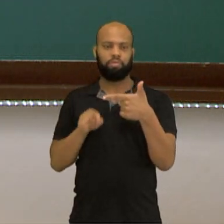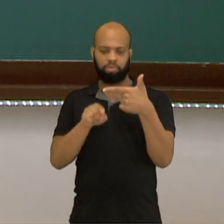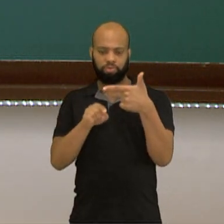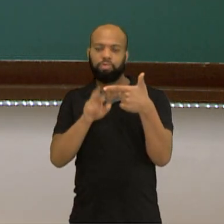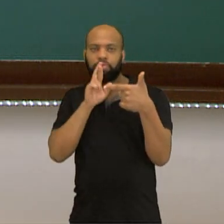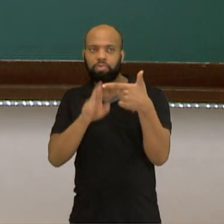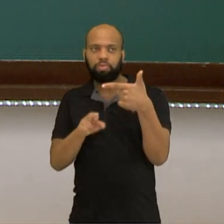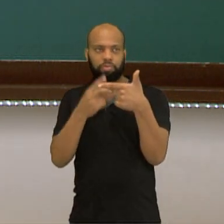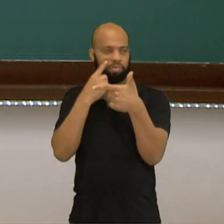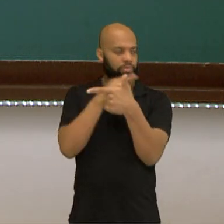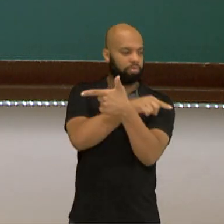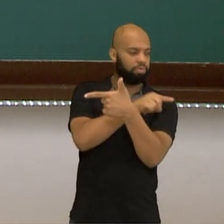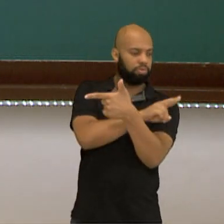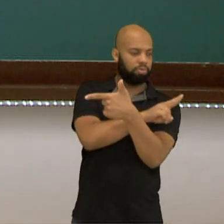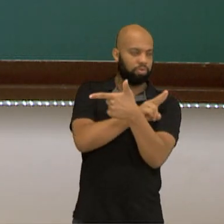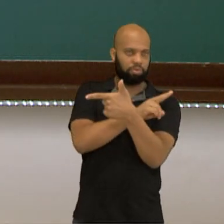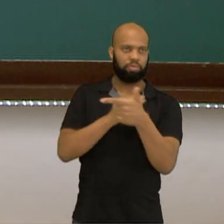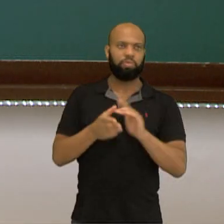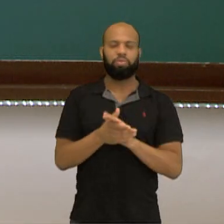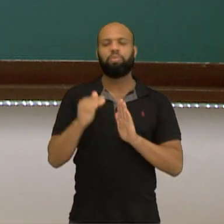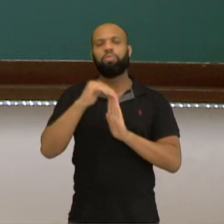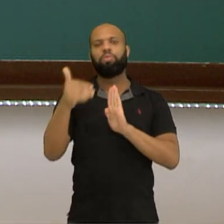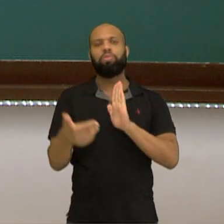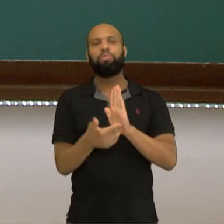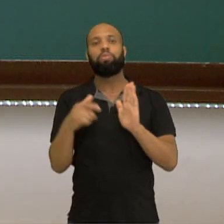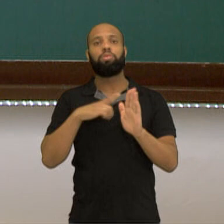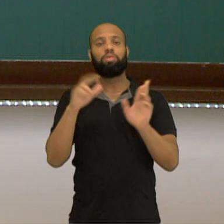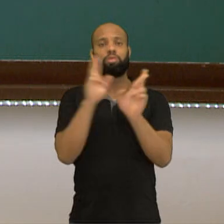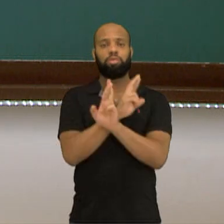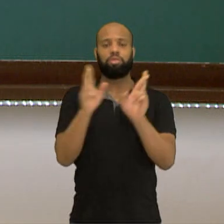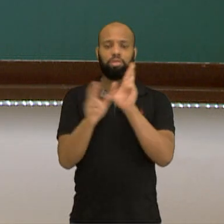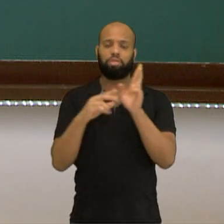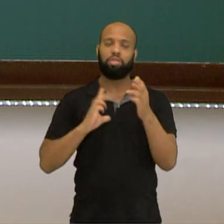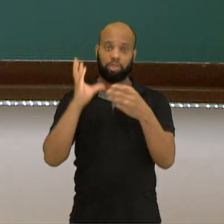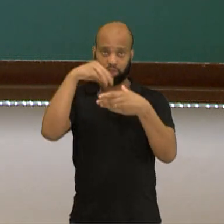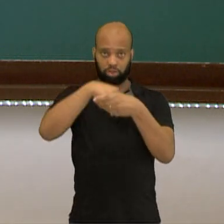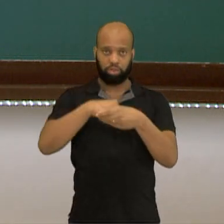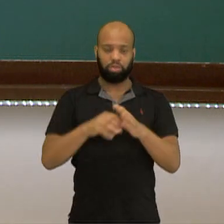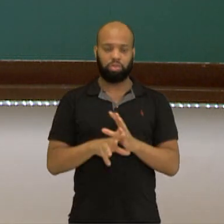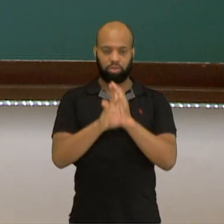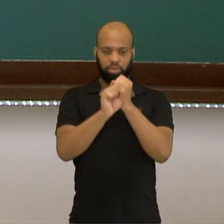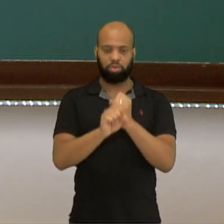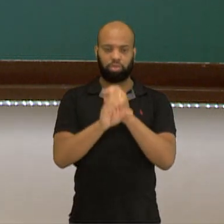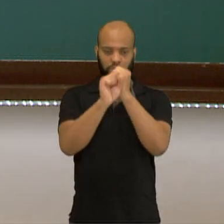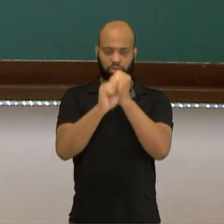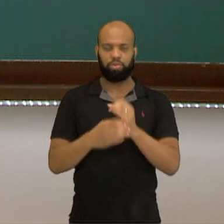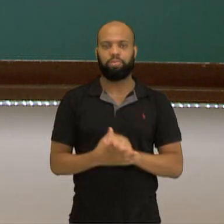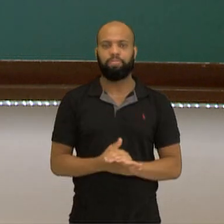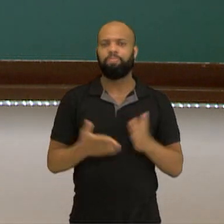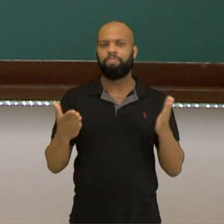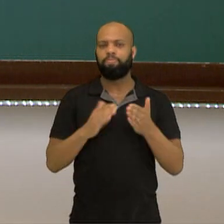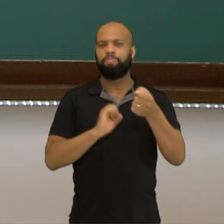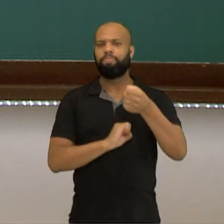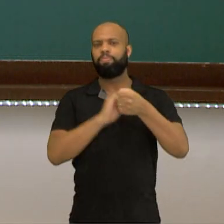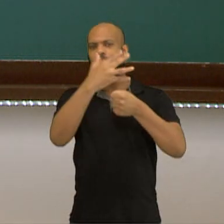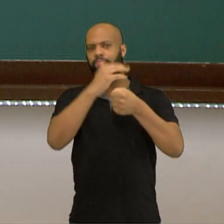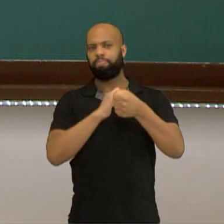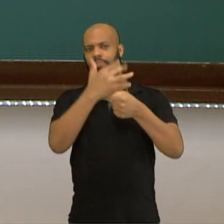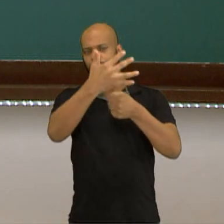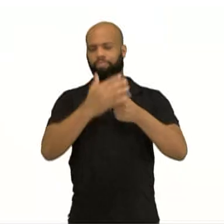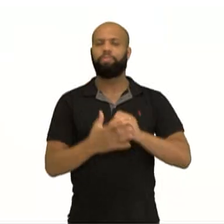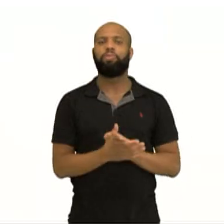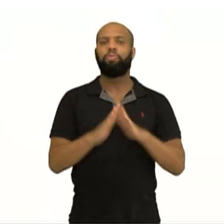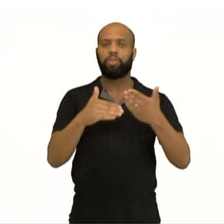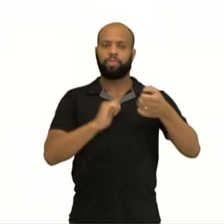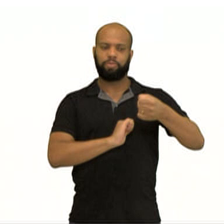e resto. E todos esses elementos se relacionam dentro dessa operação, tá? E na potenciação? Bom,